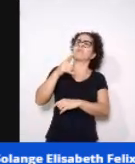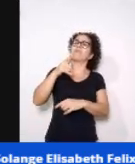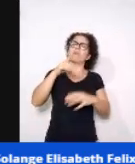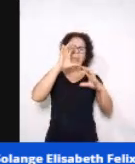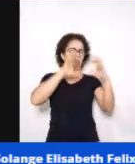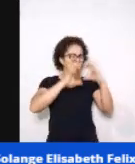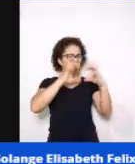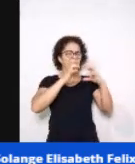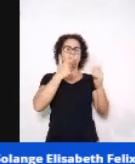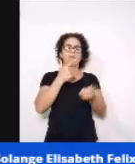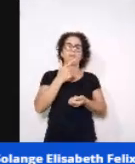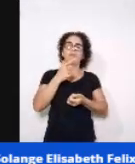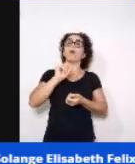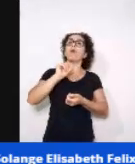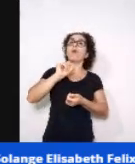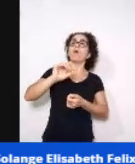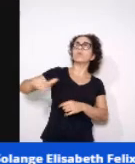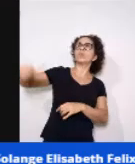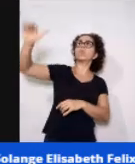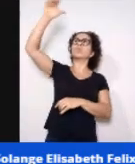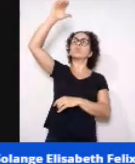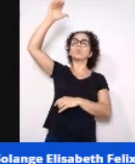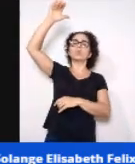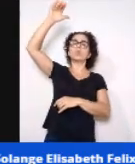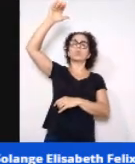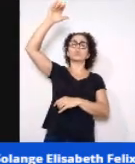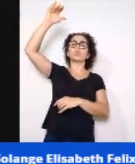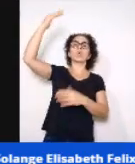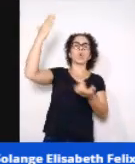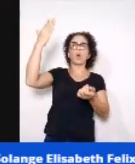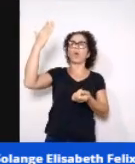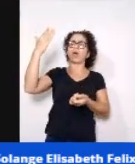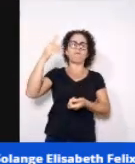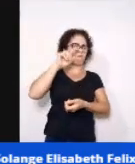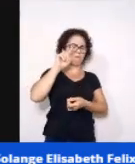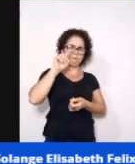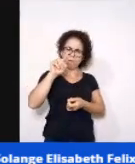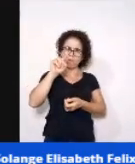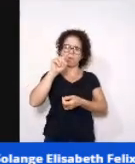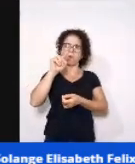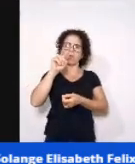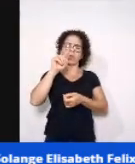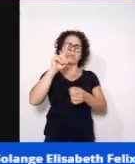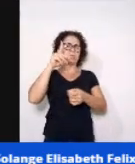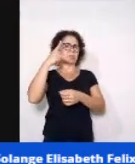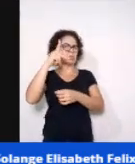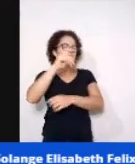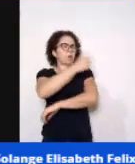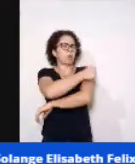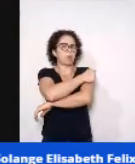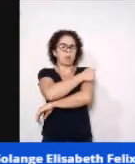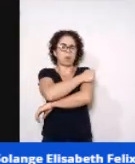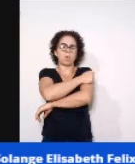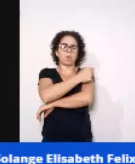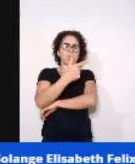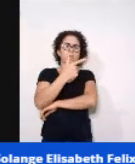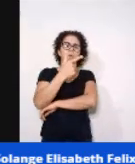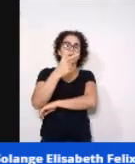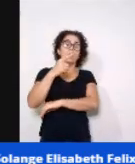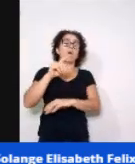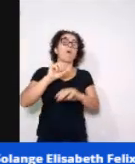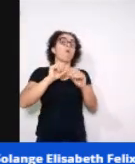ou o seu aluno? O pessoal está lá esbravejando, berrando com você. Sabe como que você pode desmontar ela? Sabe